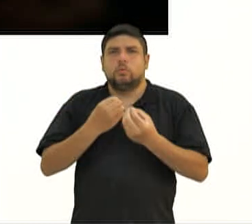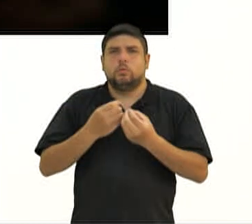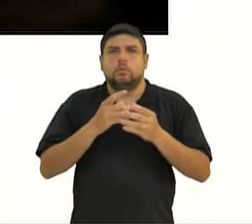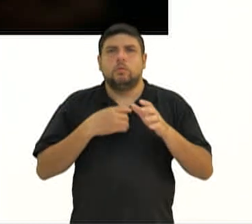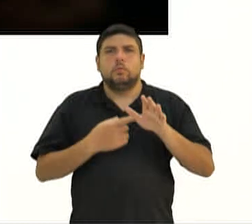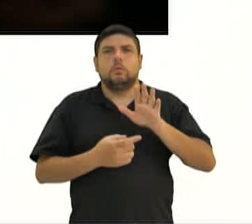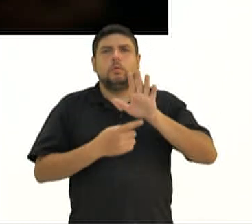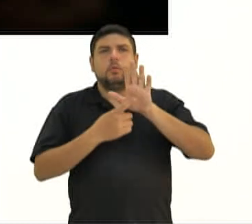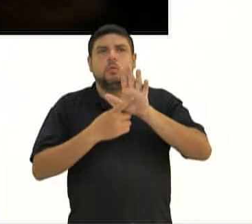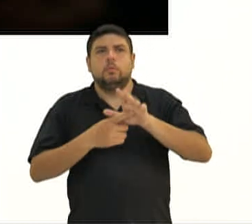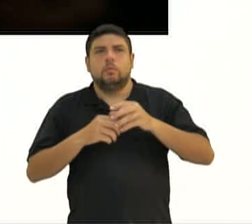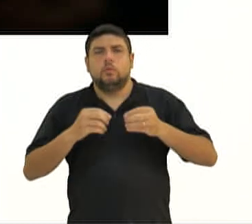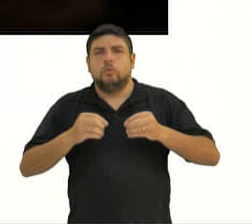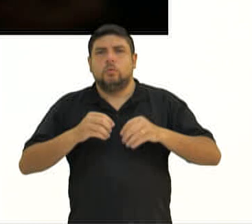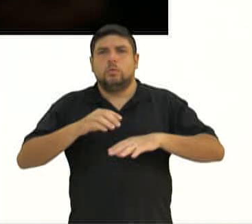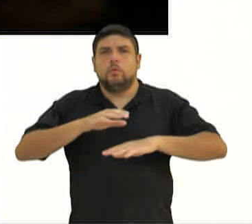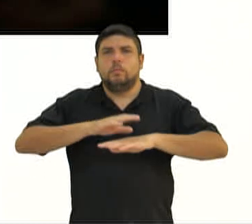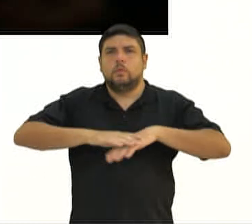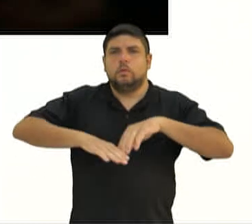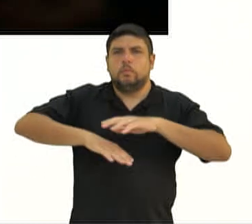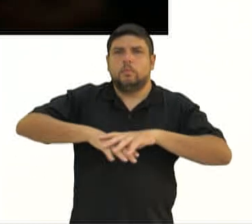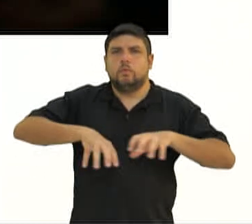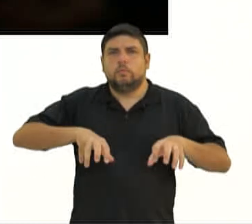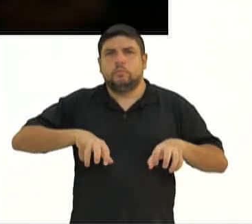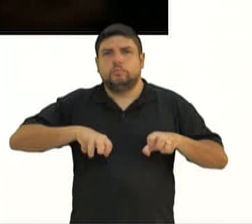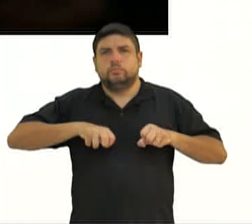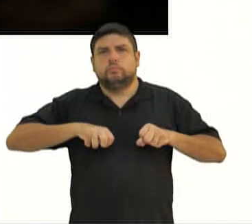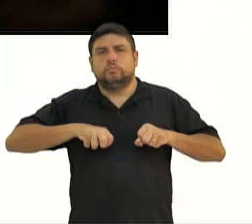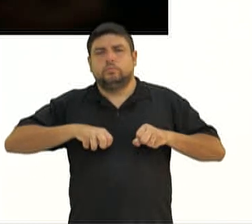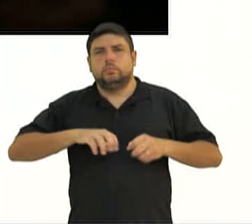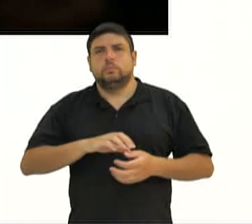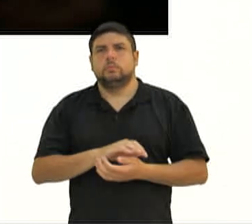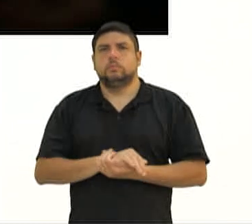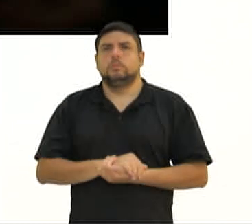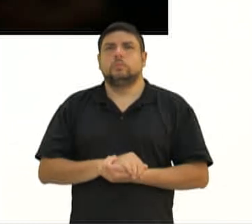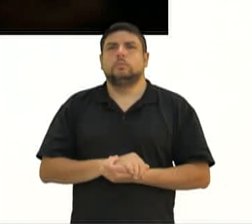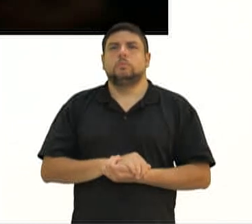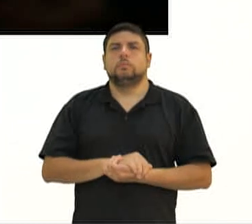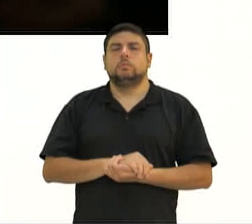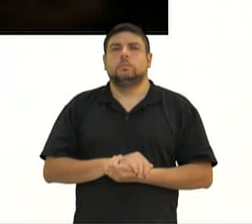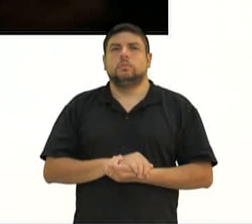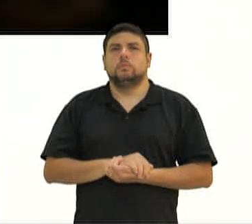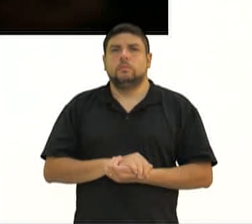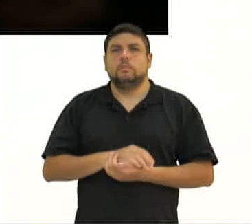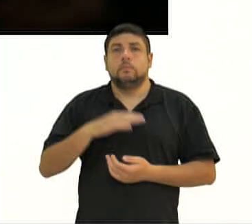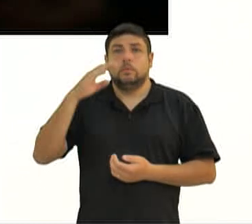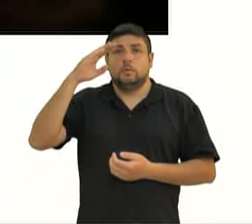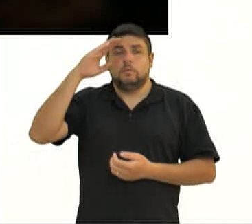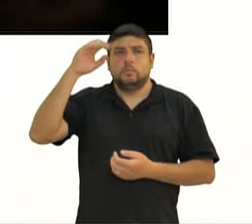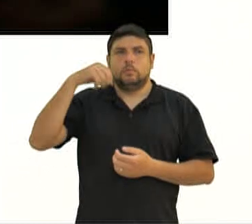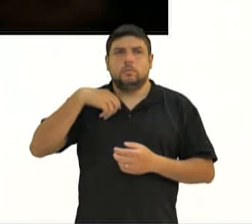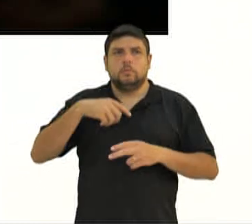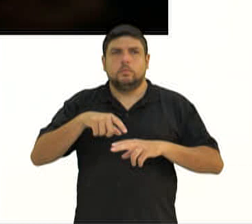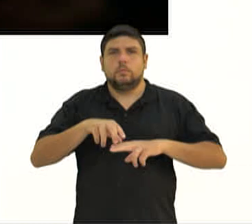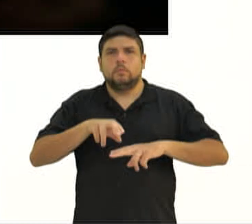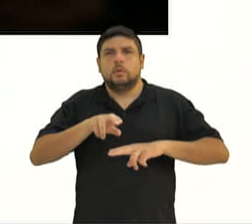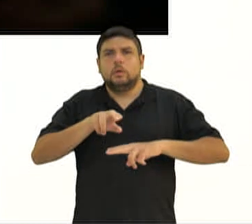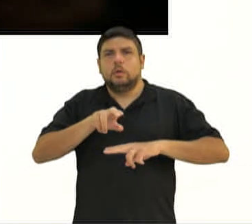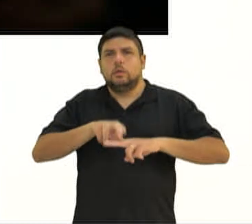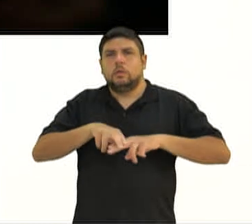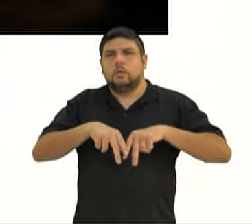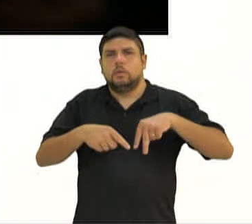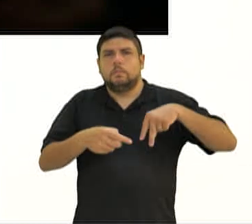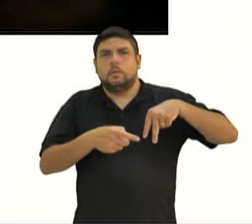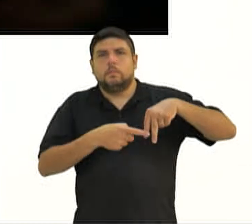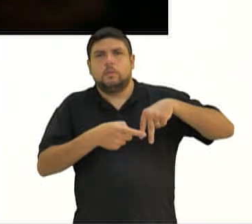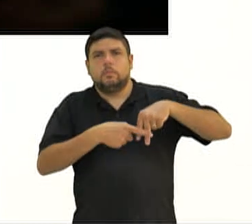membros atrofiados, são os membros aqui superiores, tá? Especialmente os inferiores, tendo uma